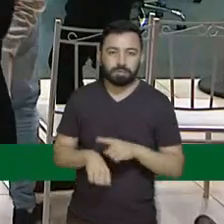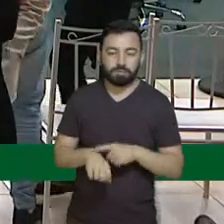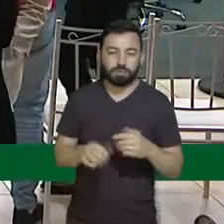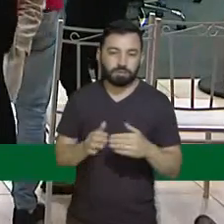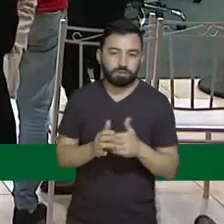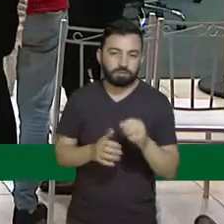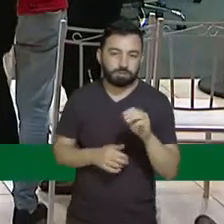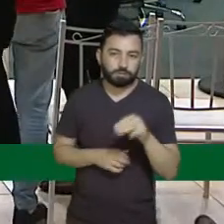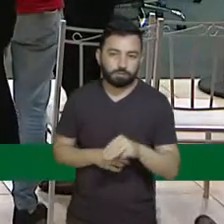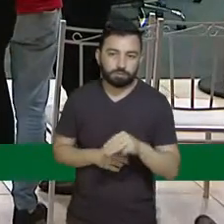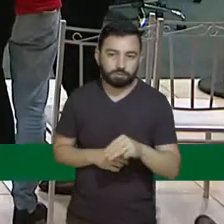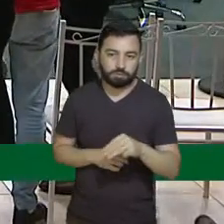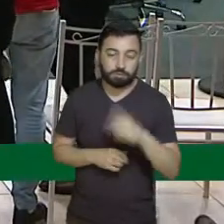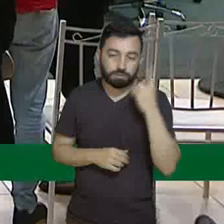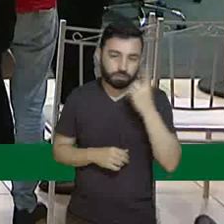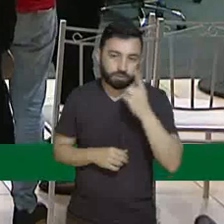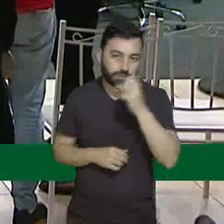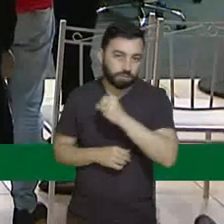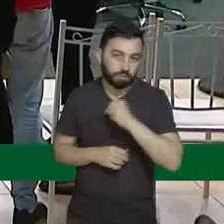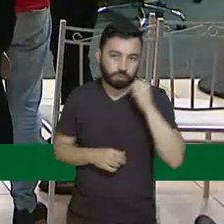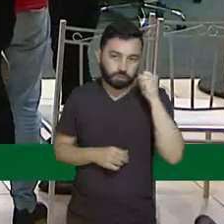fará uso da palavra o deputado Massocco.